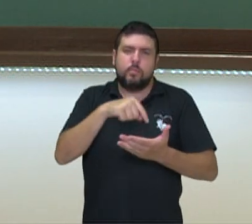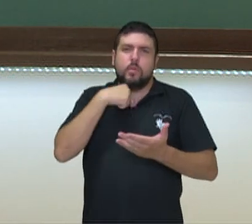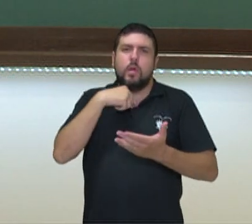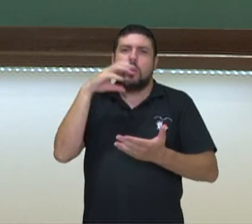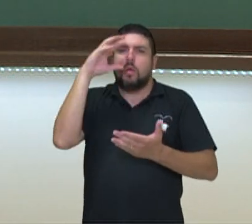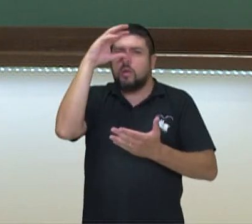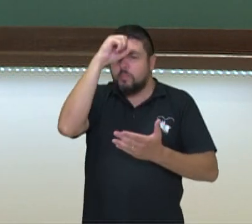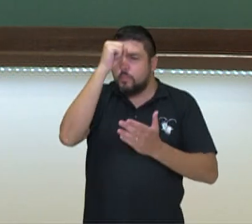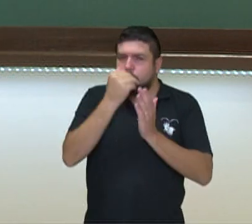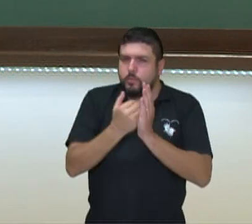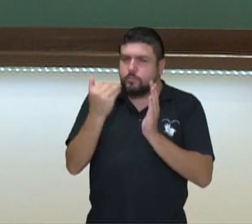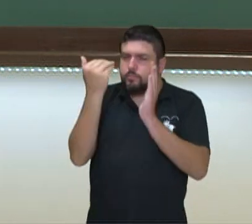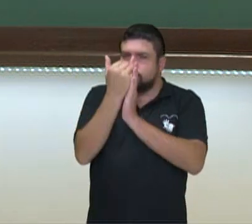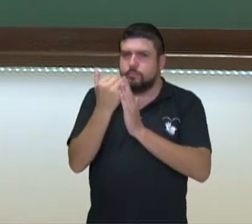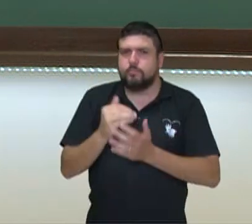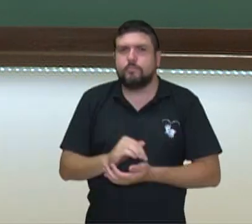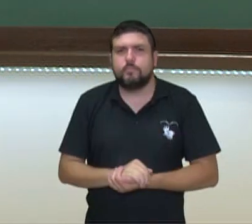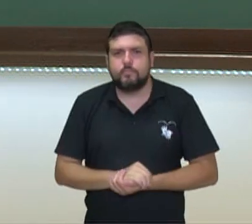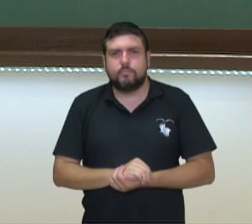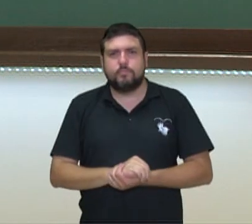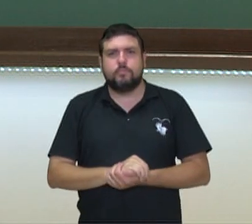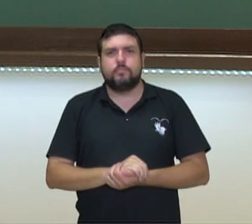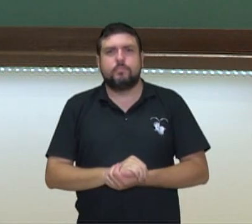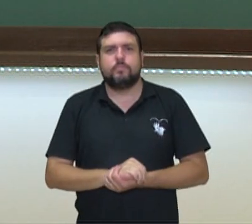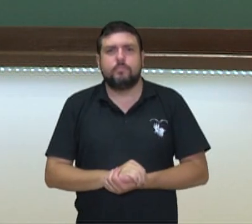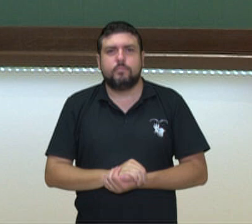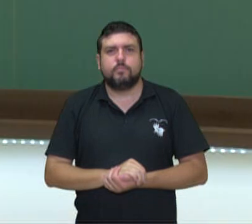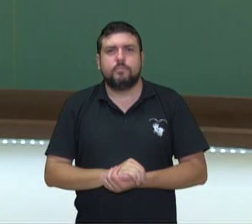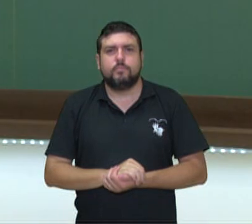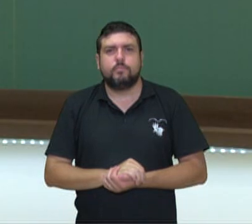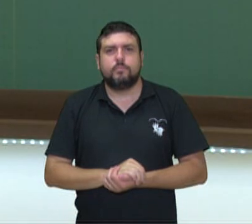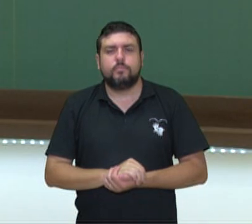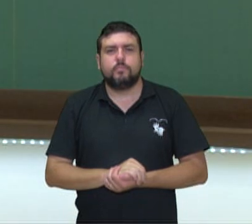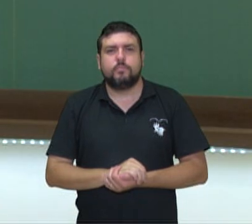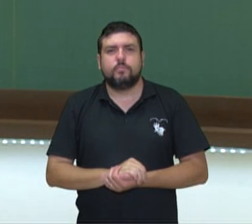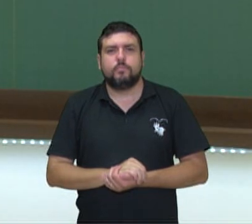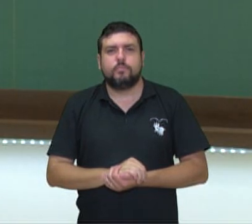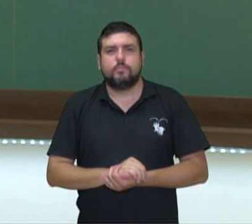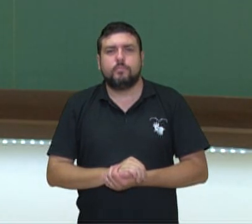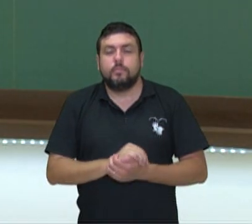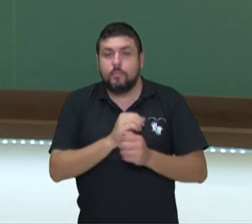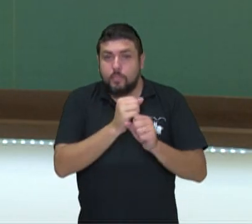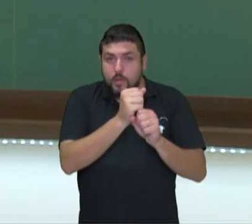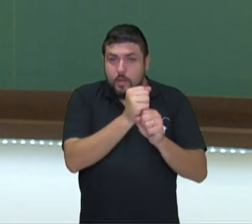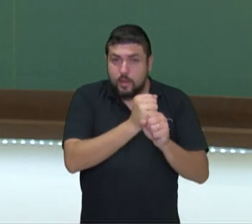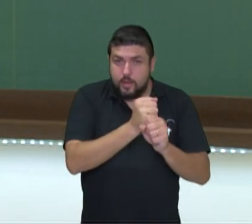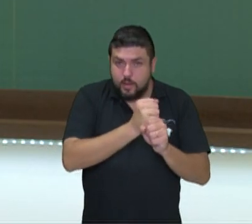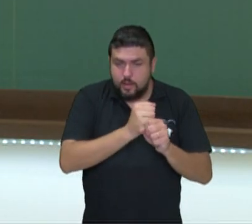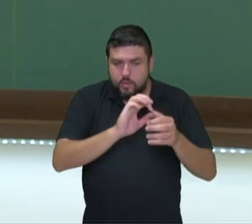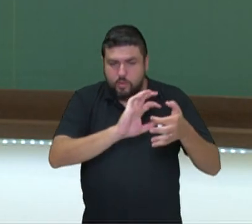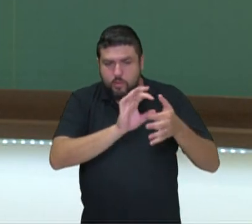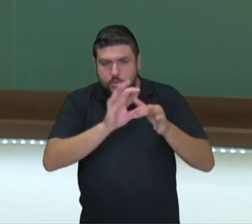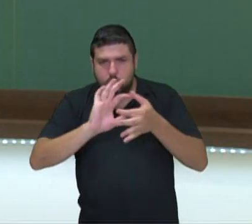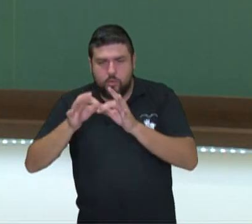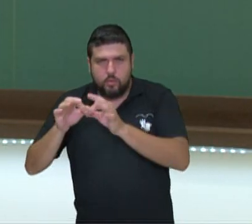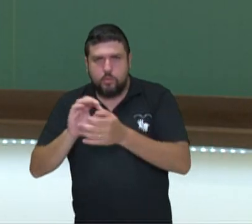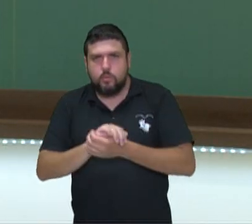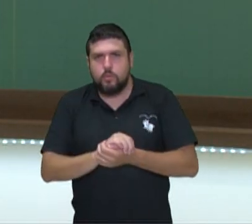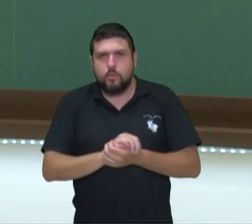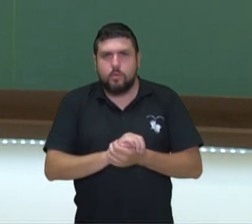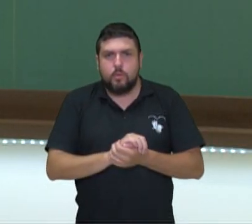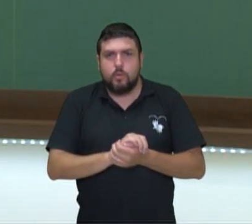foi a situação que aconteceu ali, tá? Então vejamos aqui, ó, a cada ano olímpico a altura aumentou